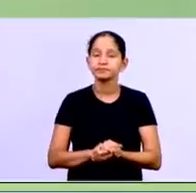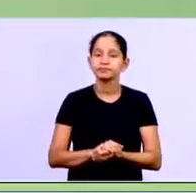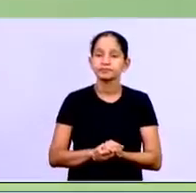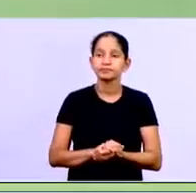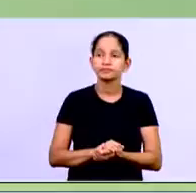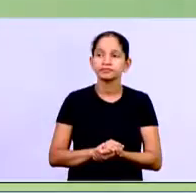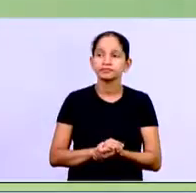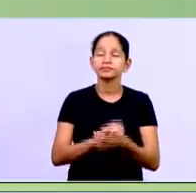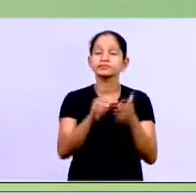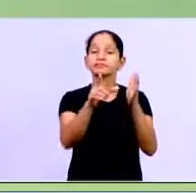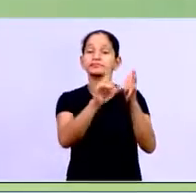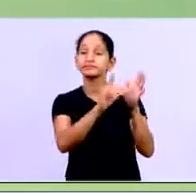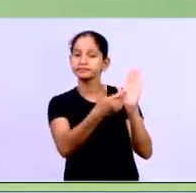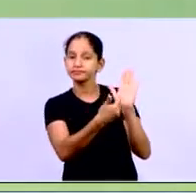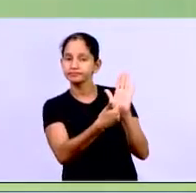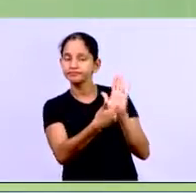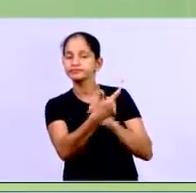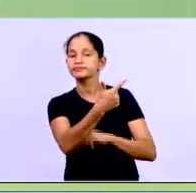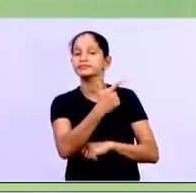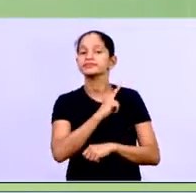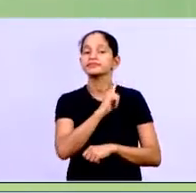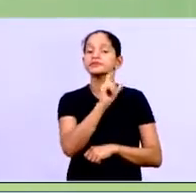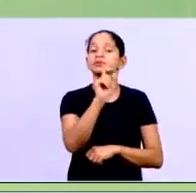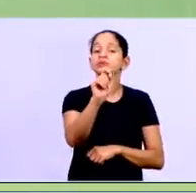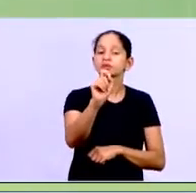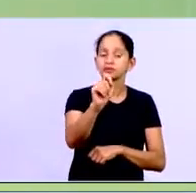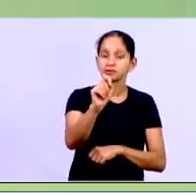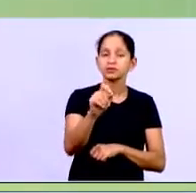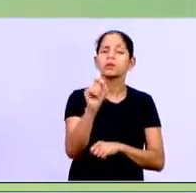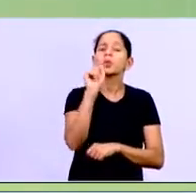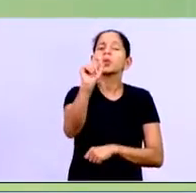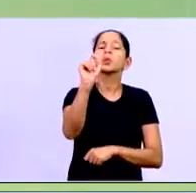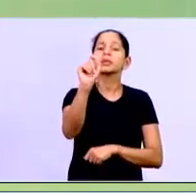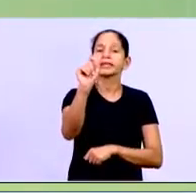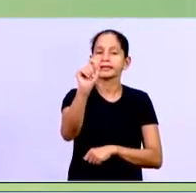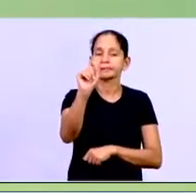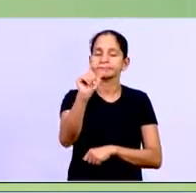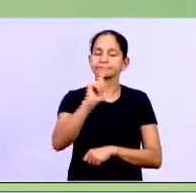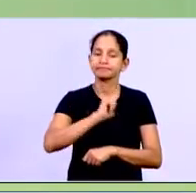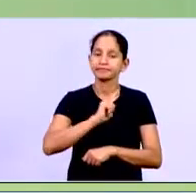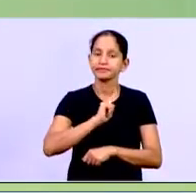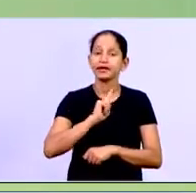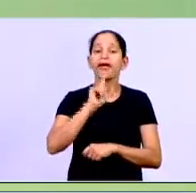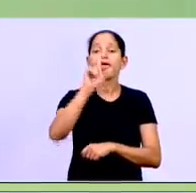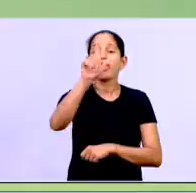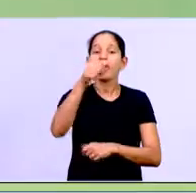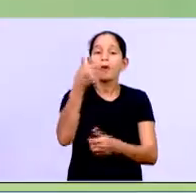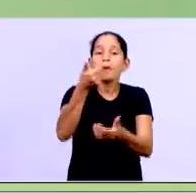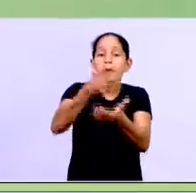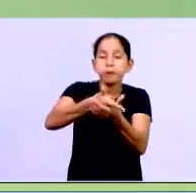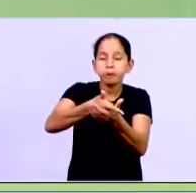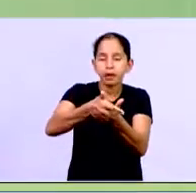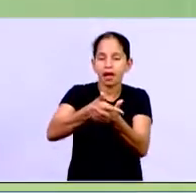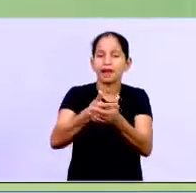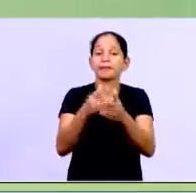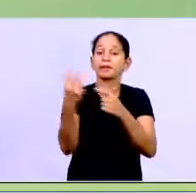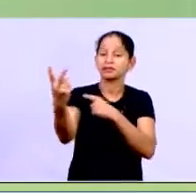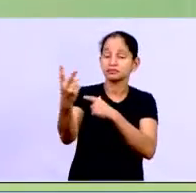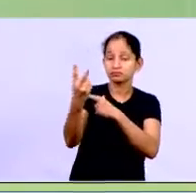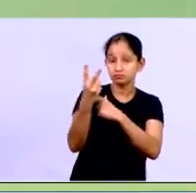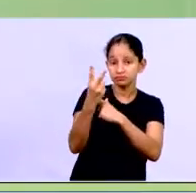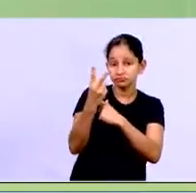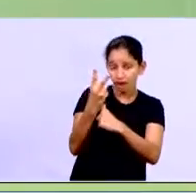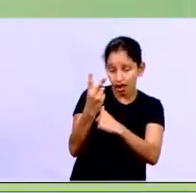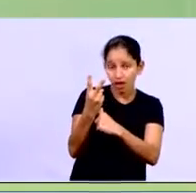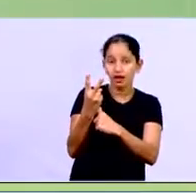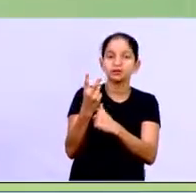Opa, aqui antes. Vamos lá. A amortização. Então, primeiro, o que é isso? A amortização é o pagamento do capital emprestado